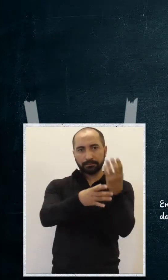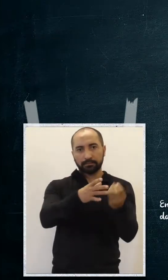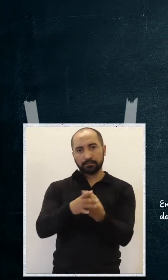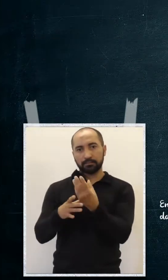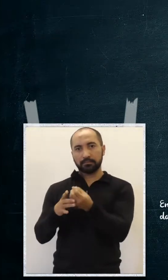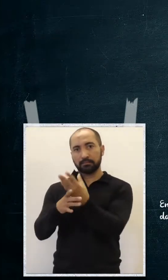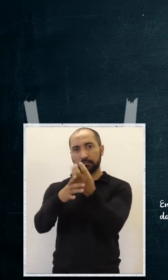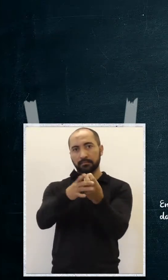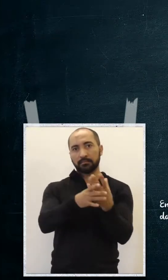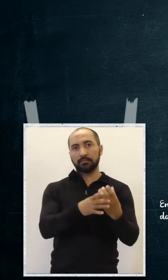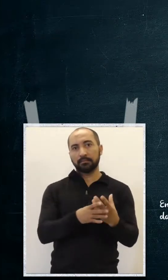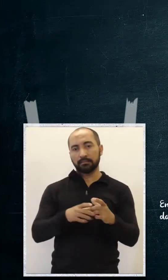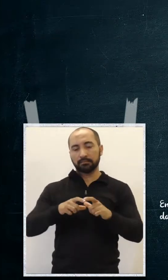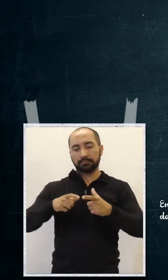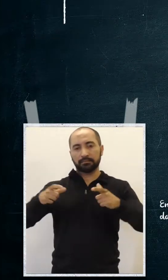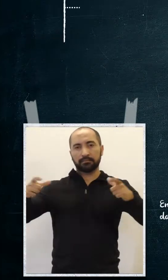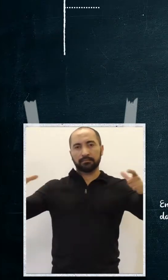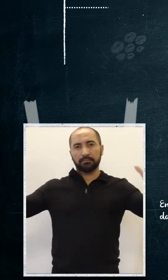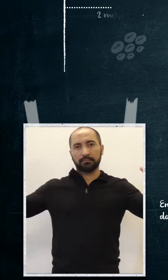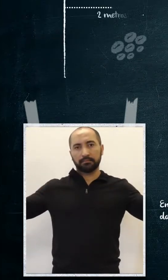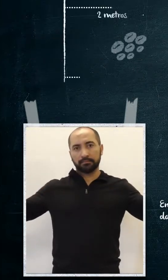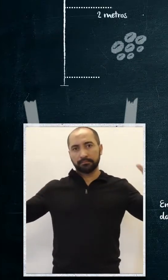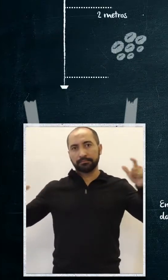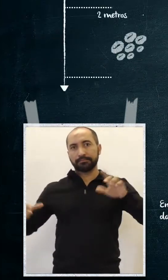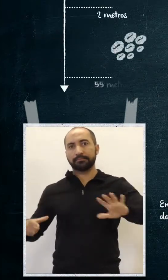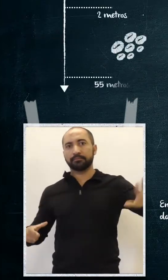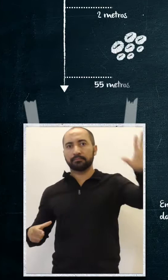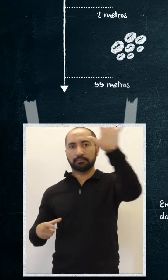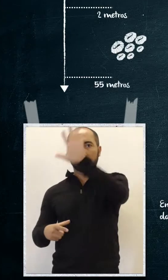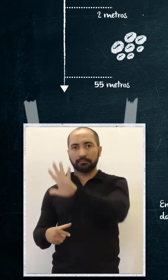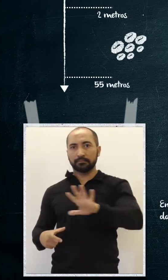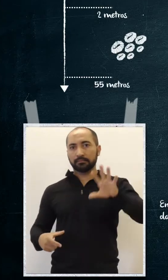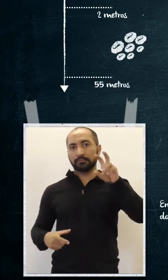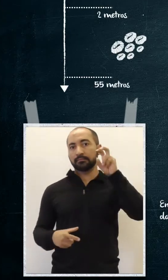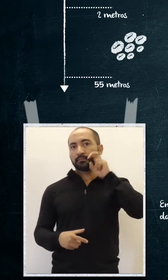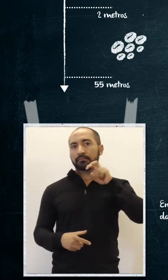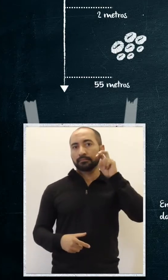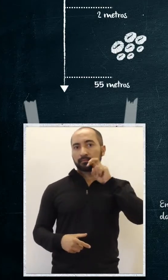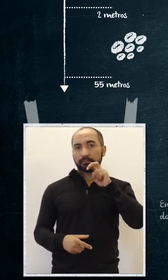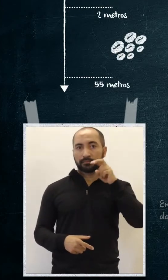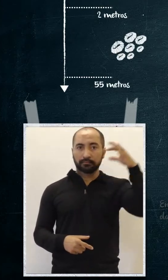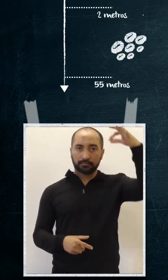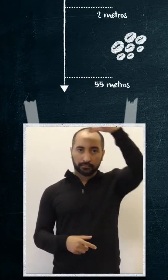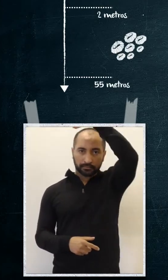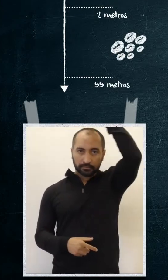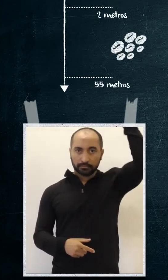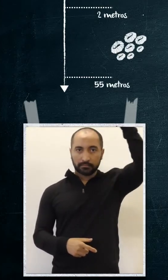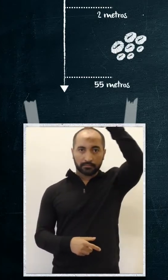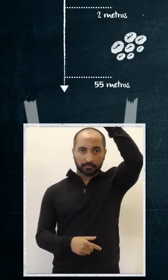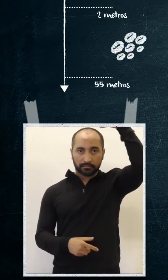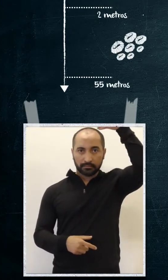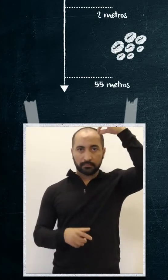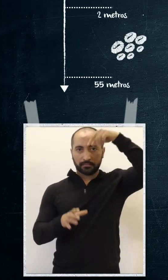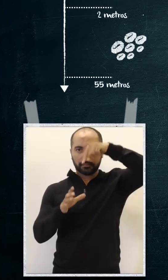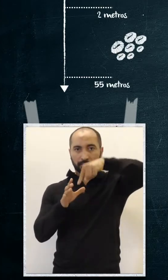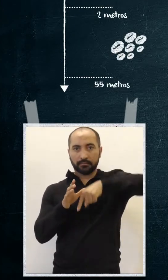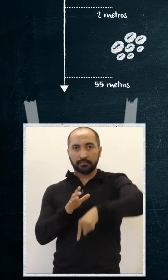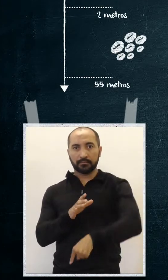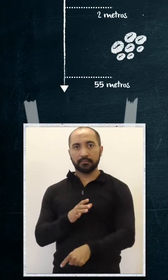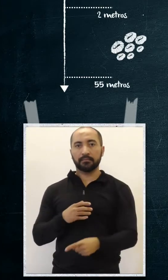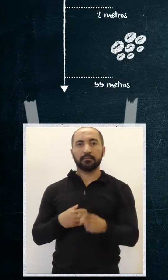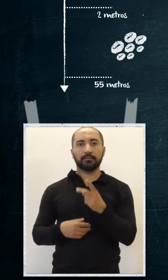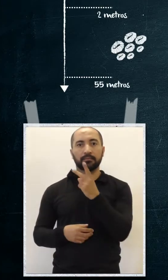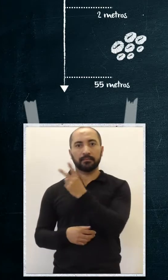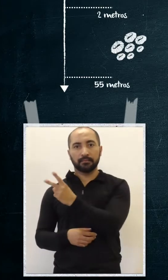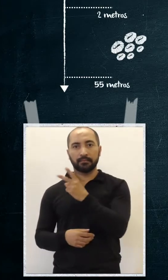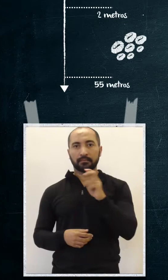Norte até o Espírito Santo, em profundidades que variam de 2 a 55 metros. A espécie apresenta 3 morfologias: forma